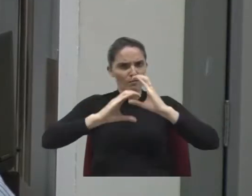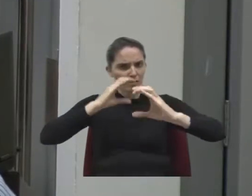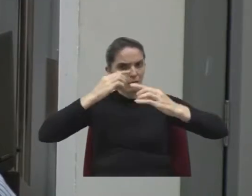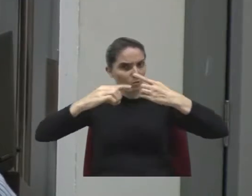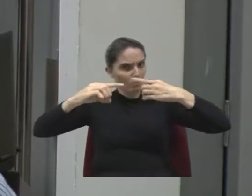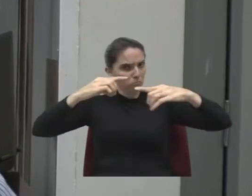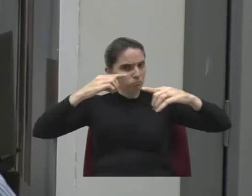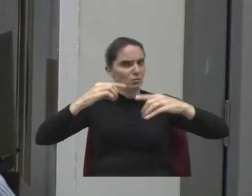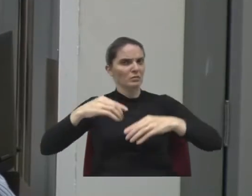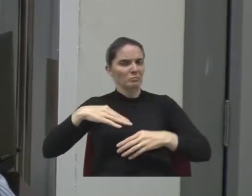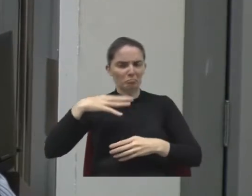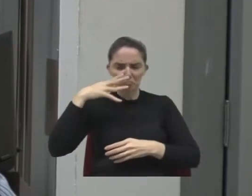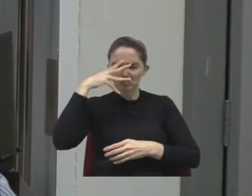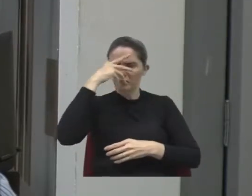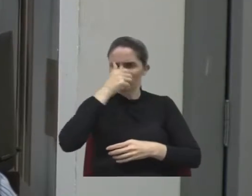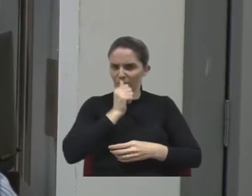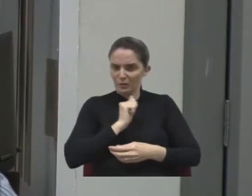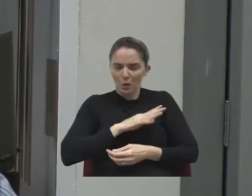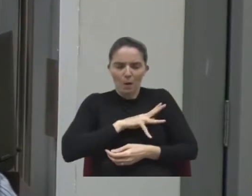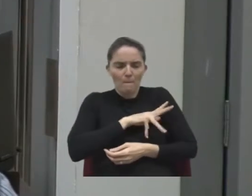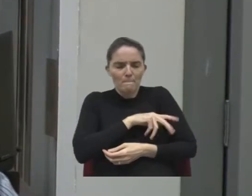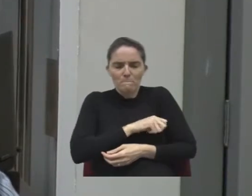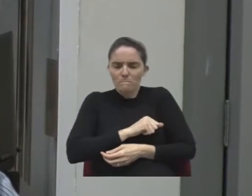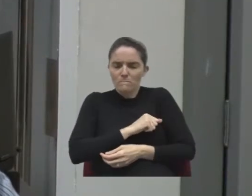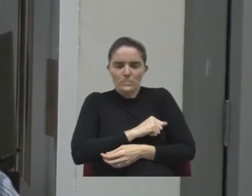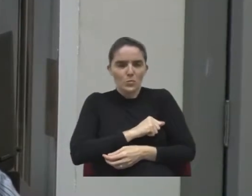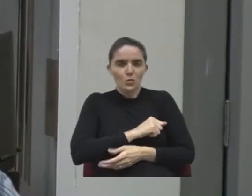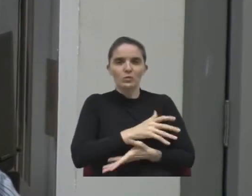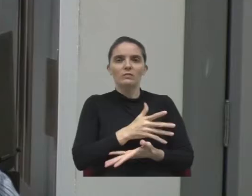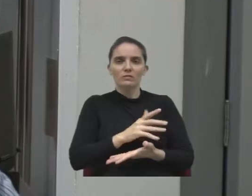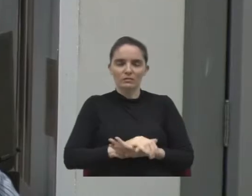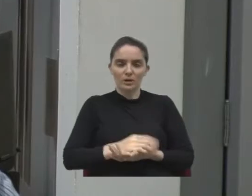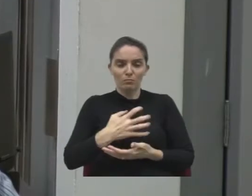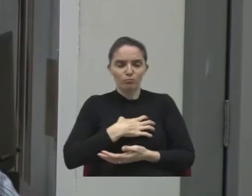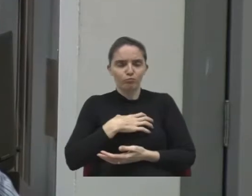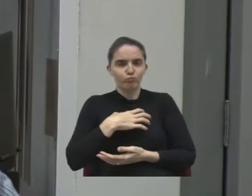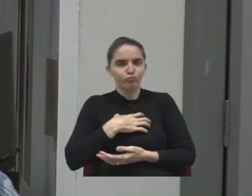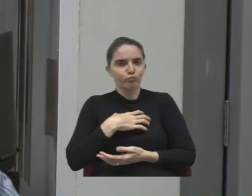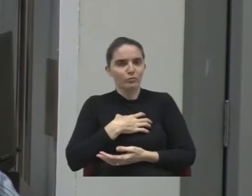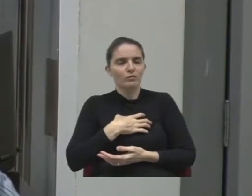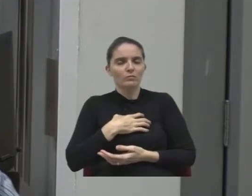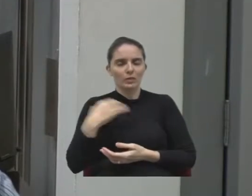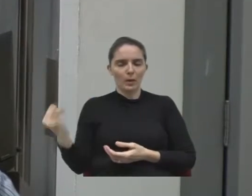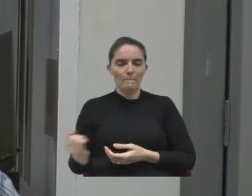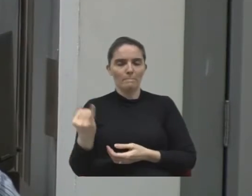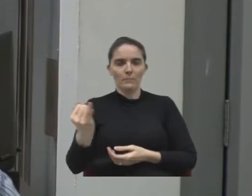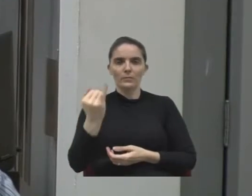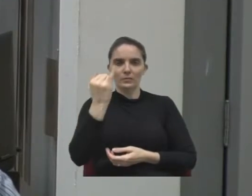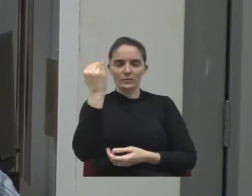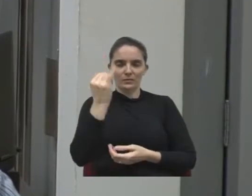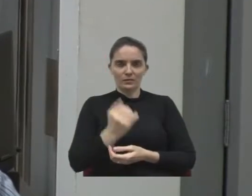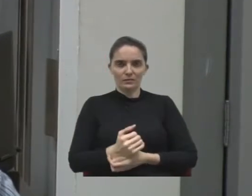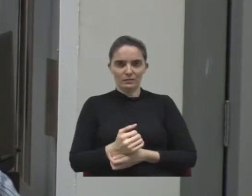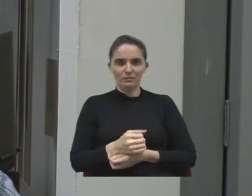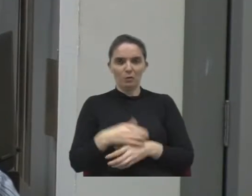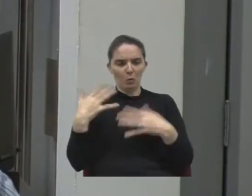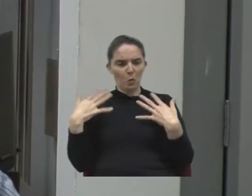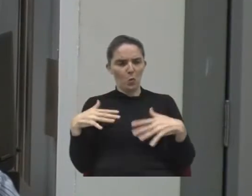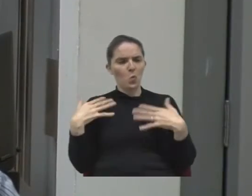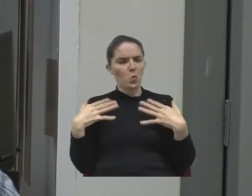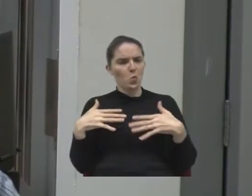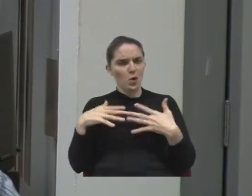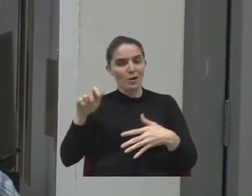de um amor, de uma coisa assim, um sentimento muito valioso. Eu acho que vocês montarem essa associação